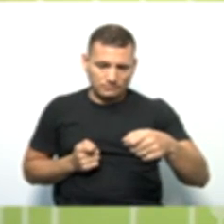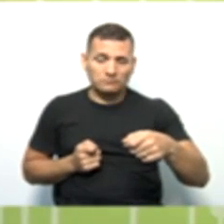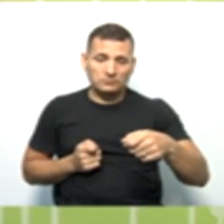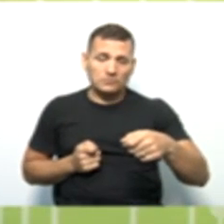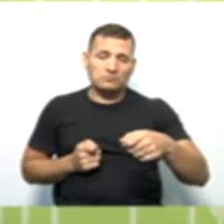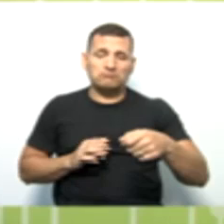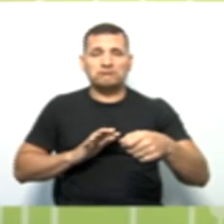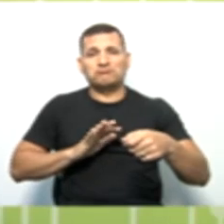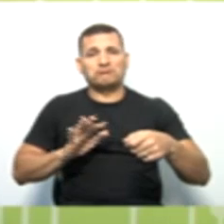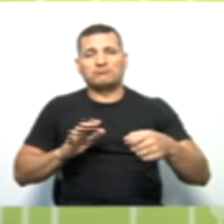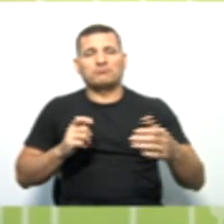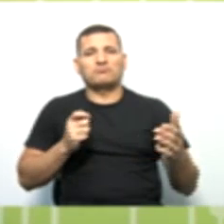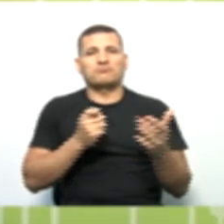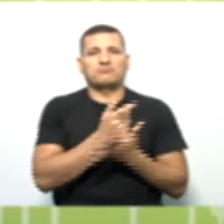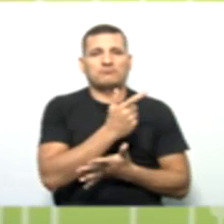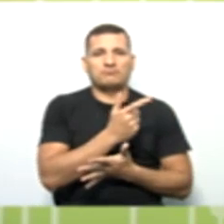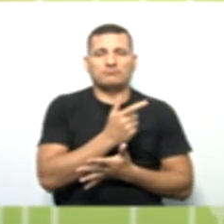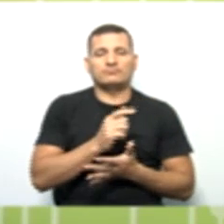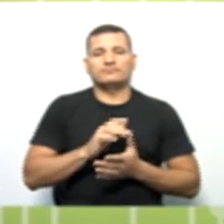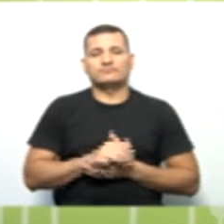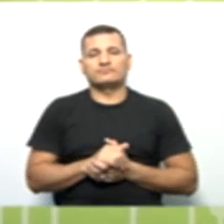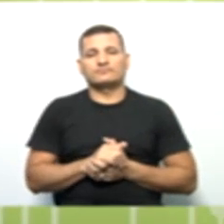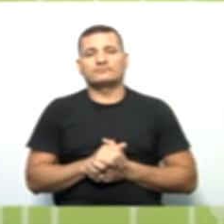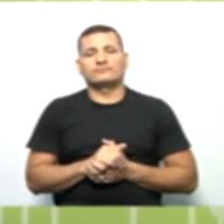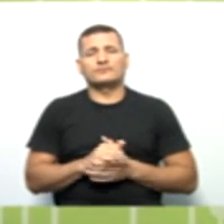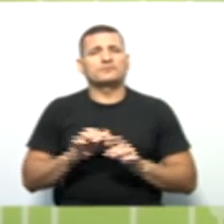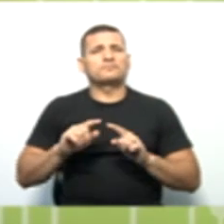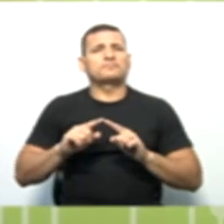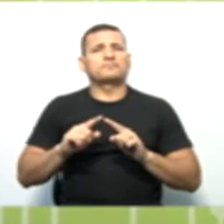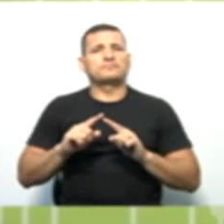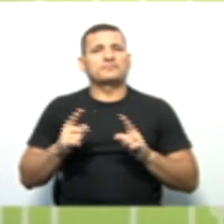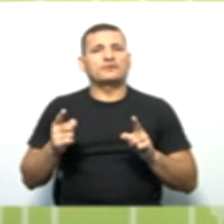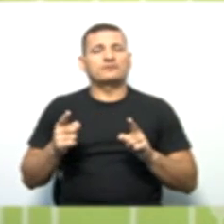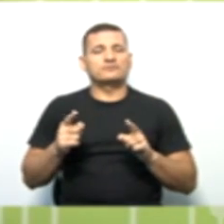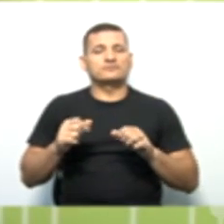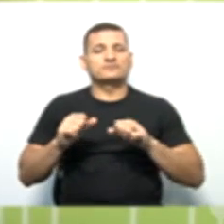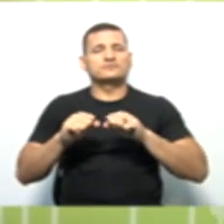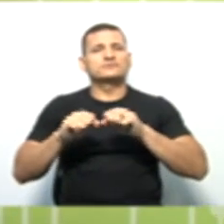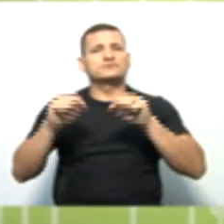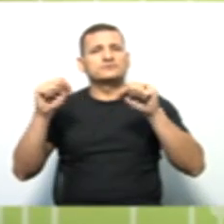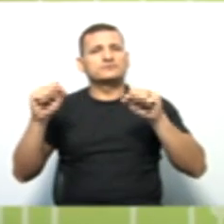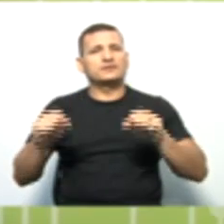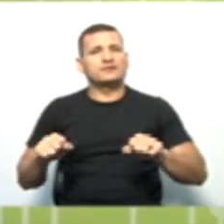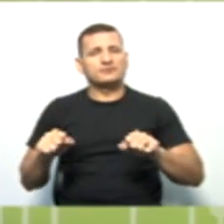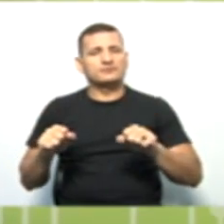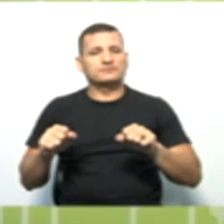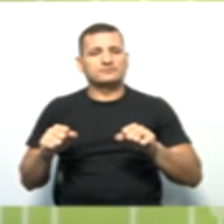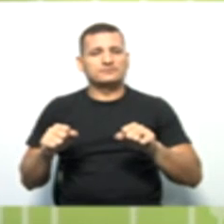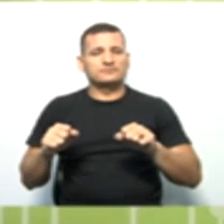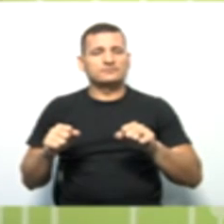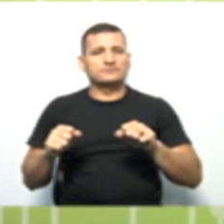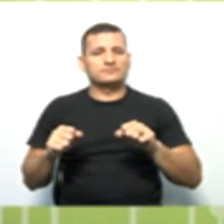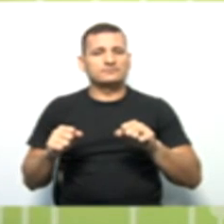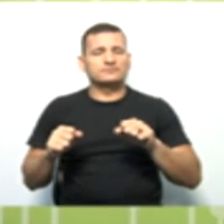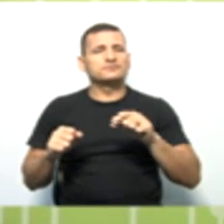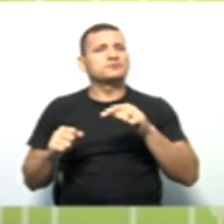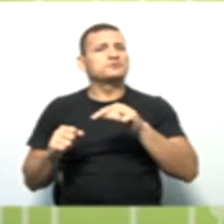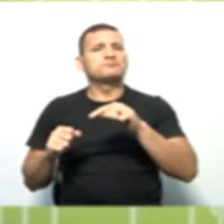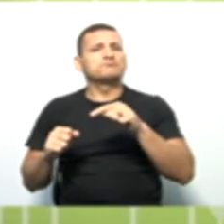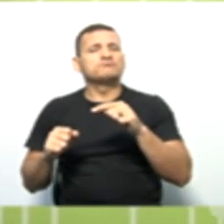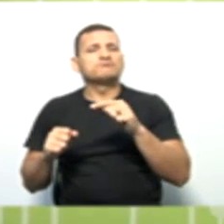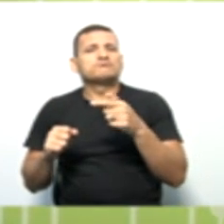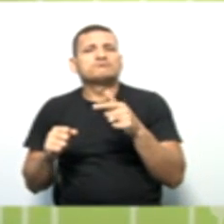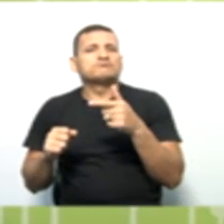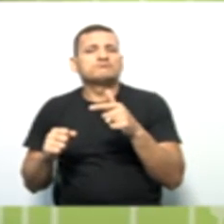Você não precisa imprimir uma folha A4. Só que, professora, por incrível que pareça, o sistema ele não previa impressão através